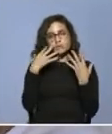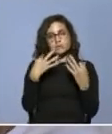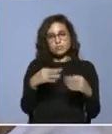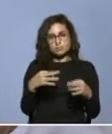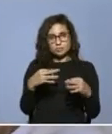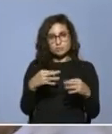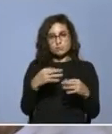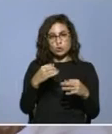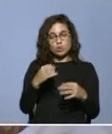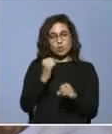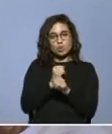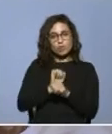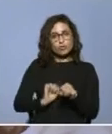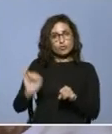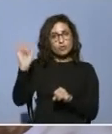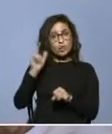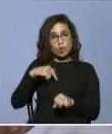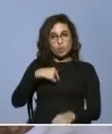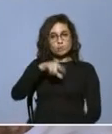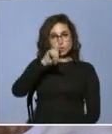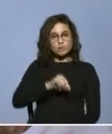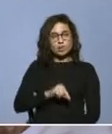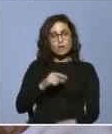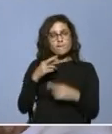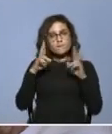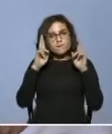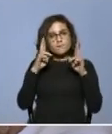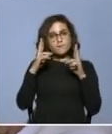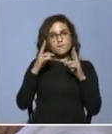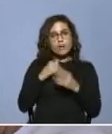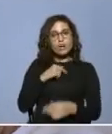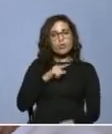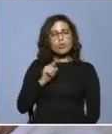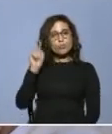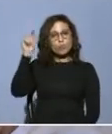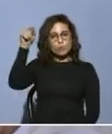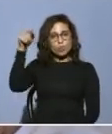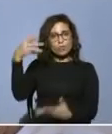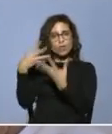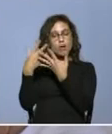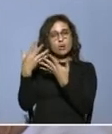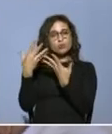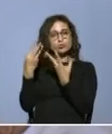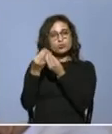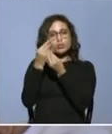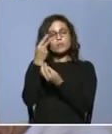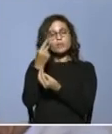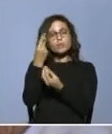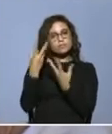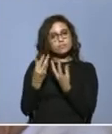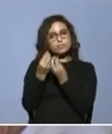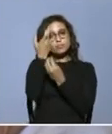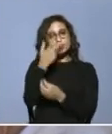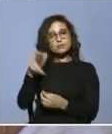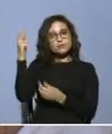reino, onde também nós esperamos ser recebidos para vivermos com eles eternamente na